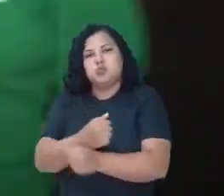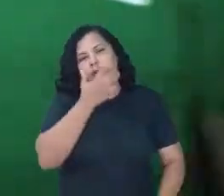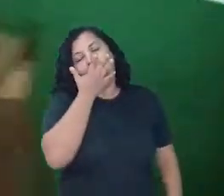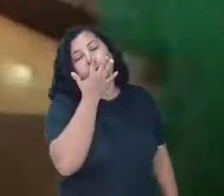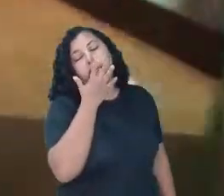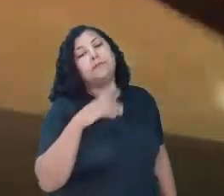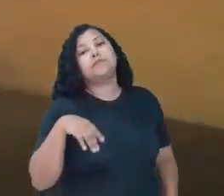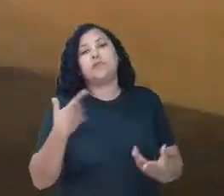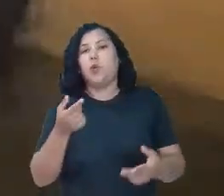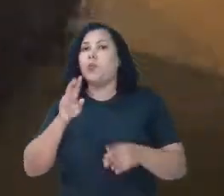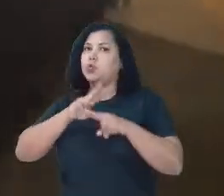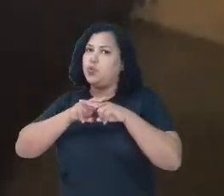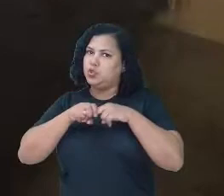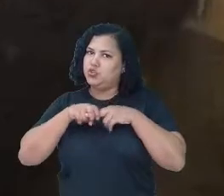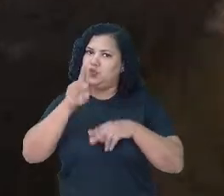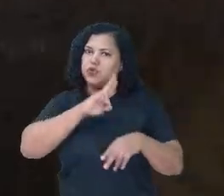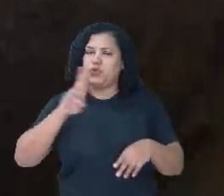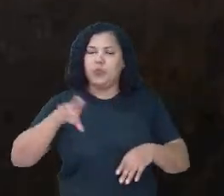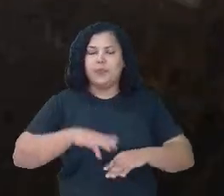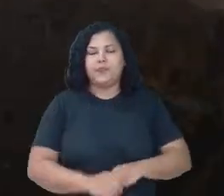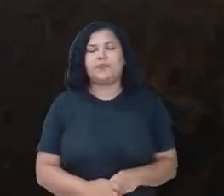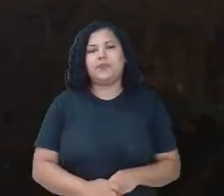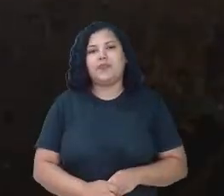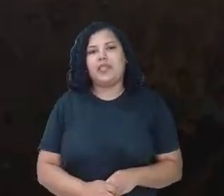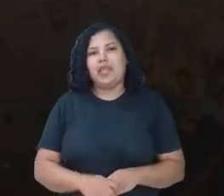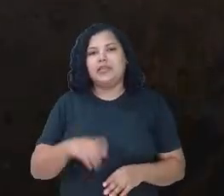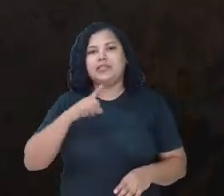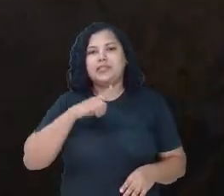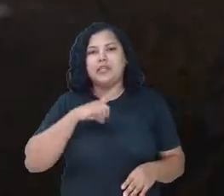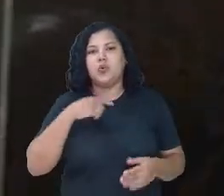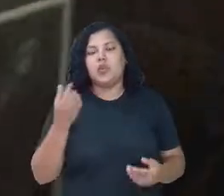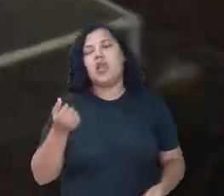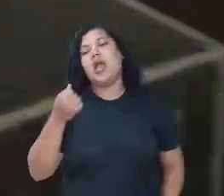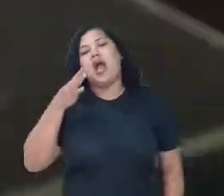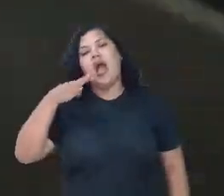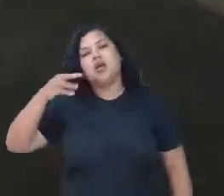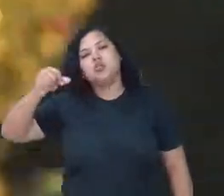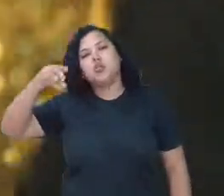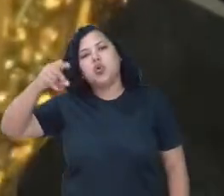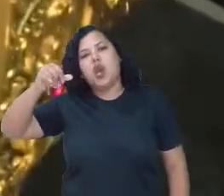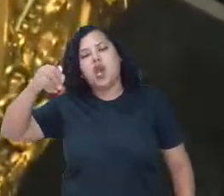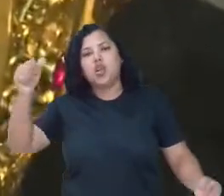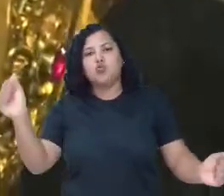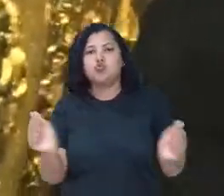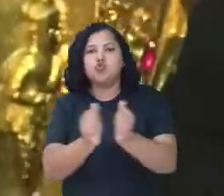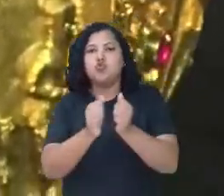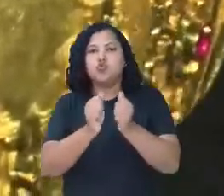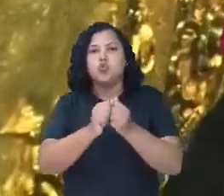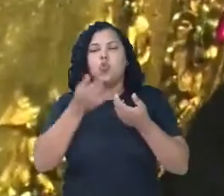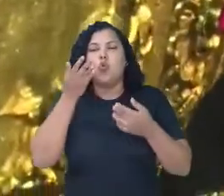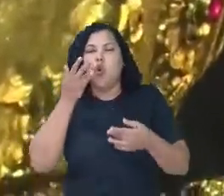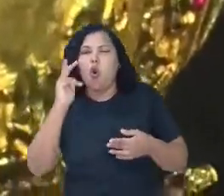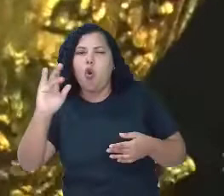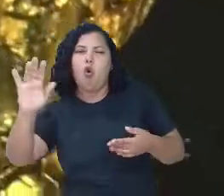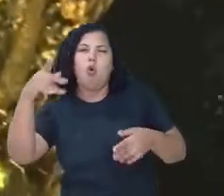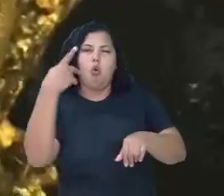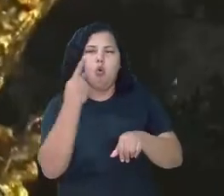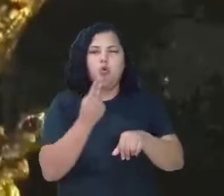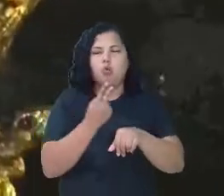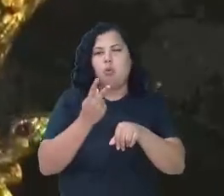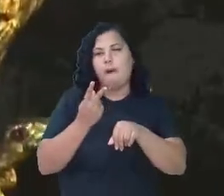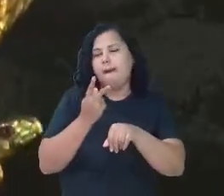um açucareiro de ouro com pedras preciosas. E que mostra o outro lado da riqueza do Nordeste.